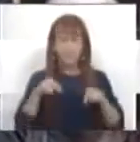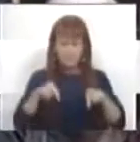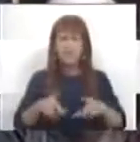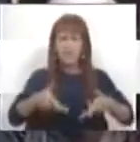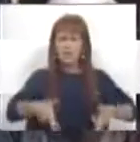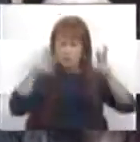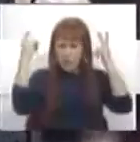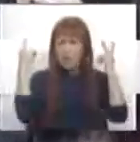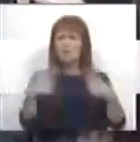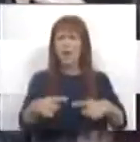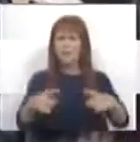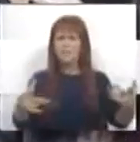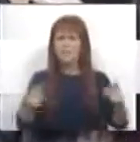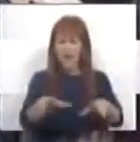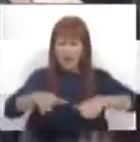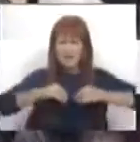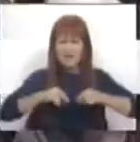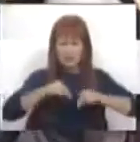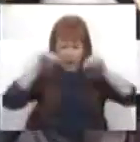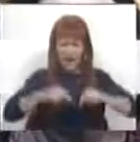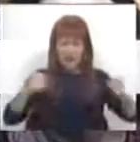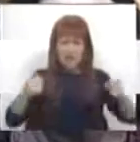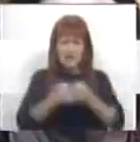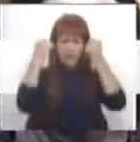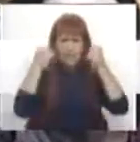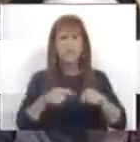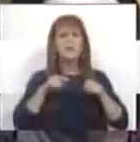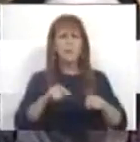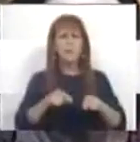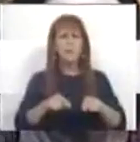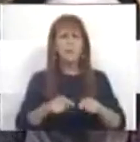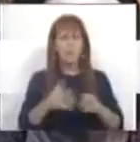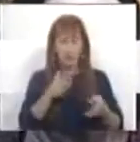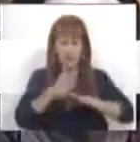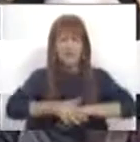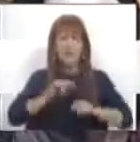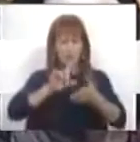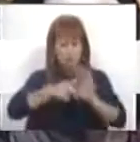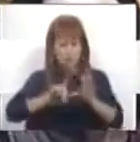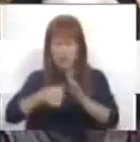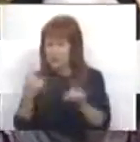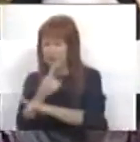está disponível para aceitar este desafio de, através destes